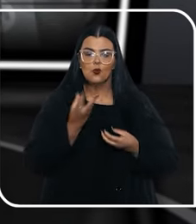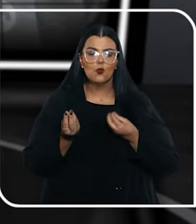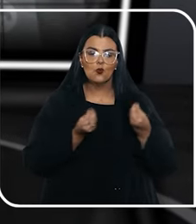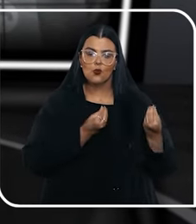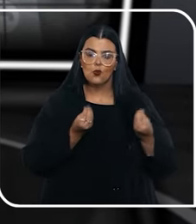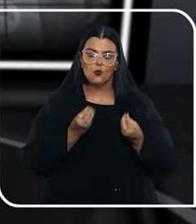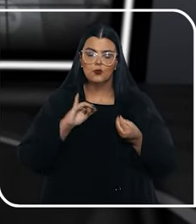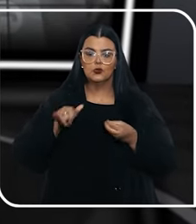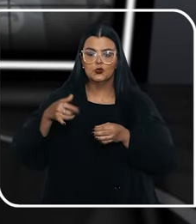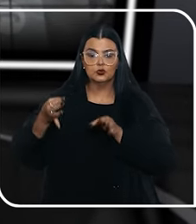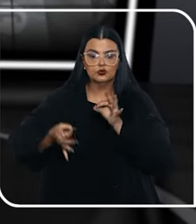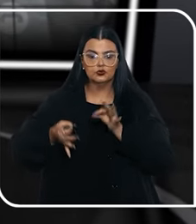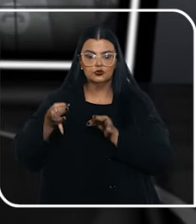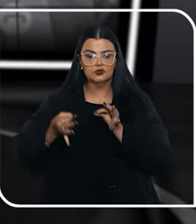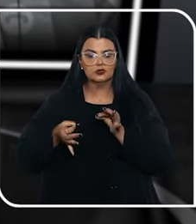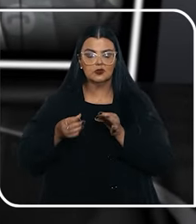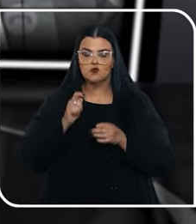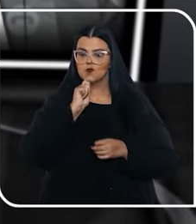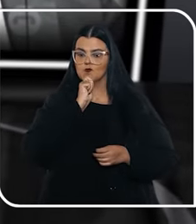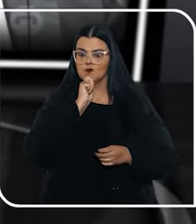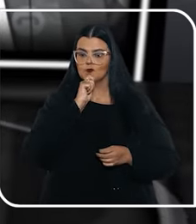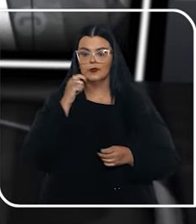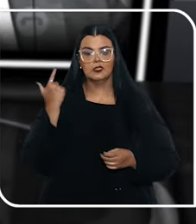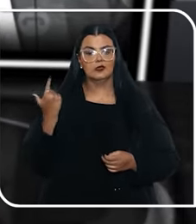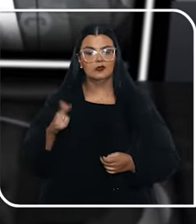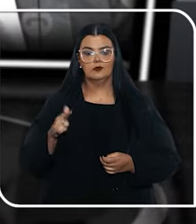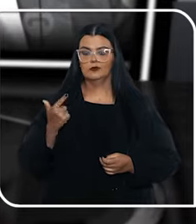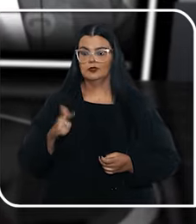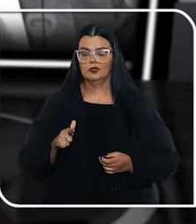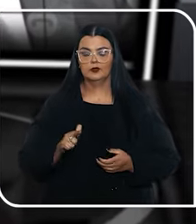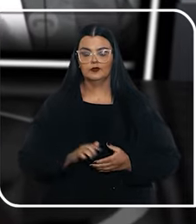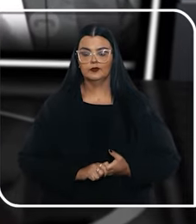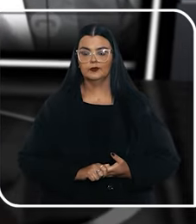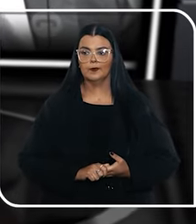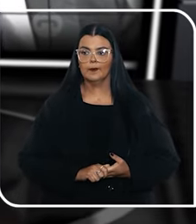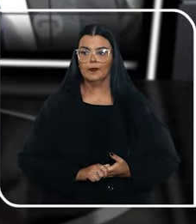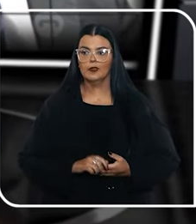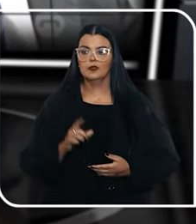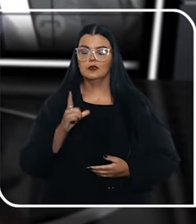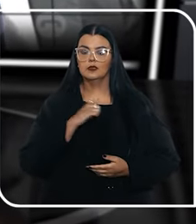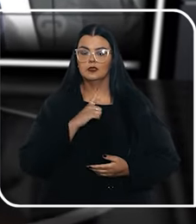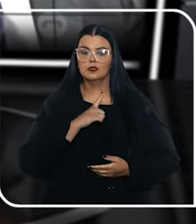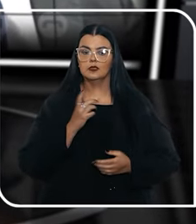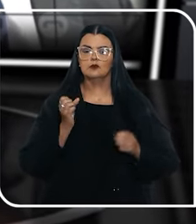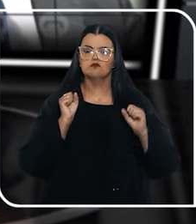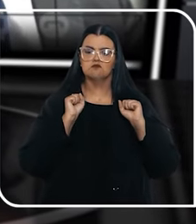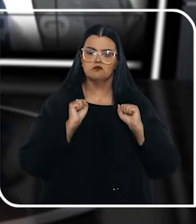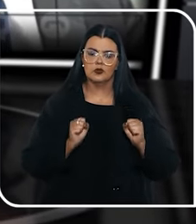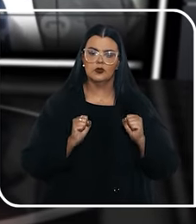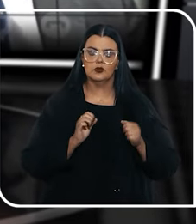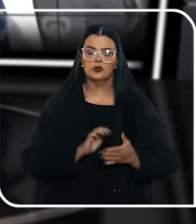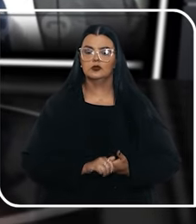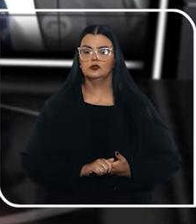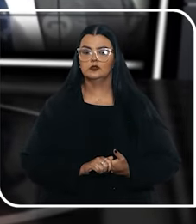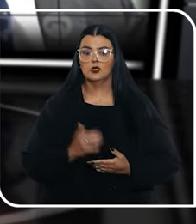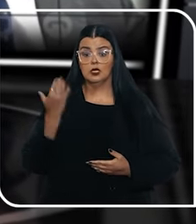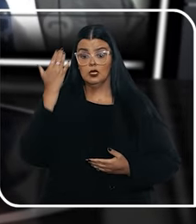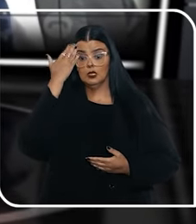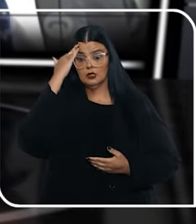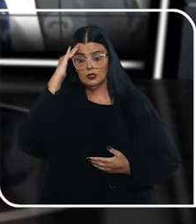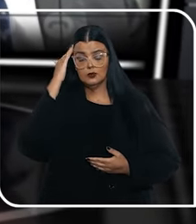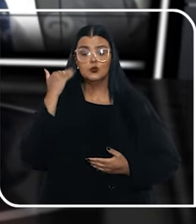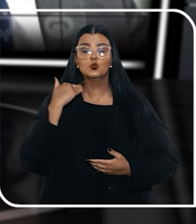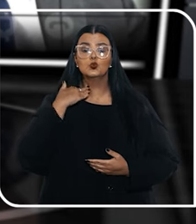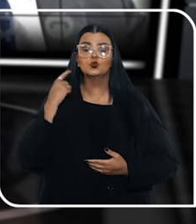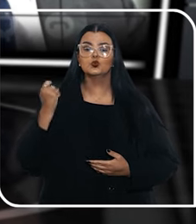sendo tratado no judiciário, que na verdade não estava, né? Isso estava sendo possível, eventualmente, a depender do